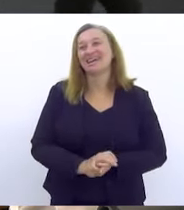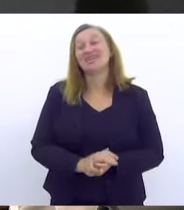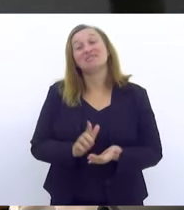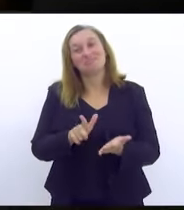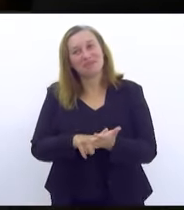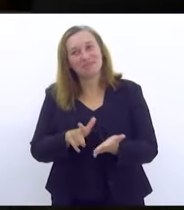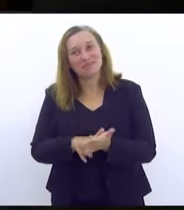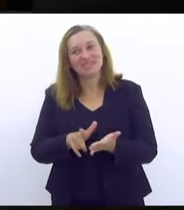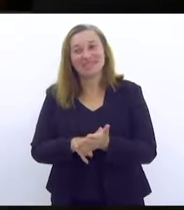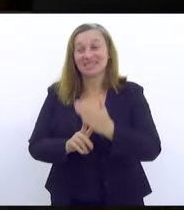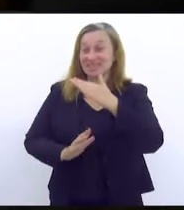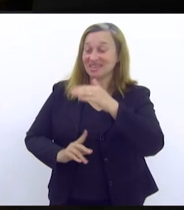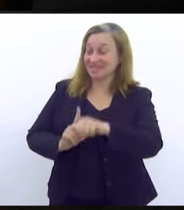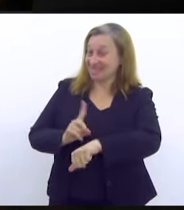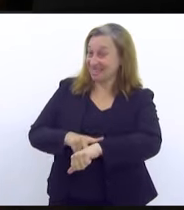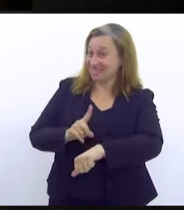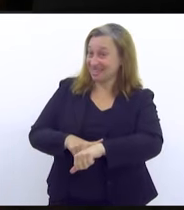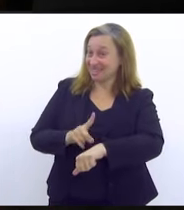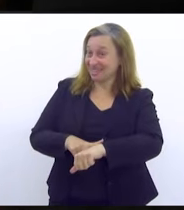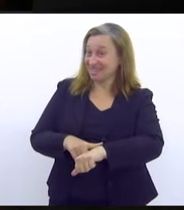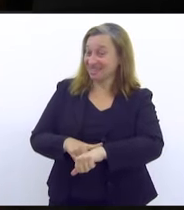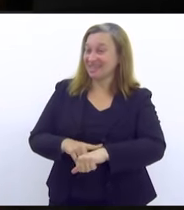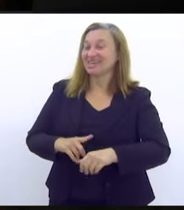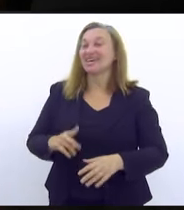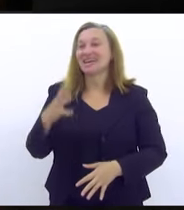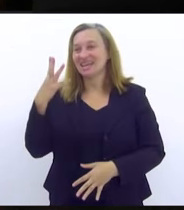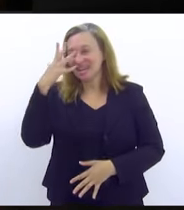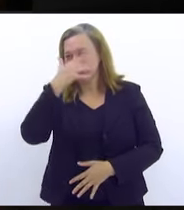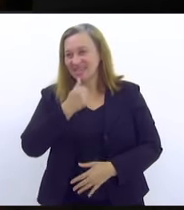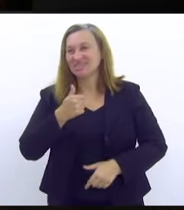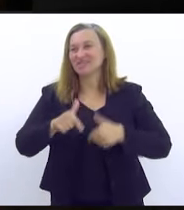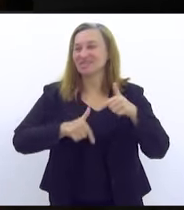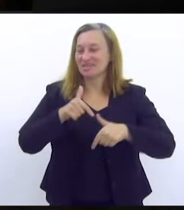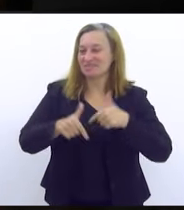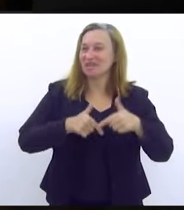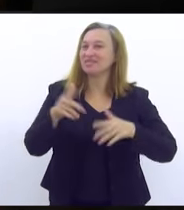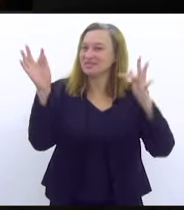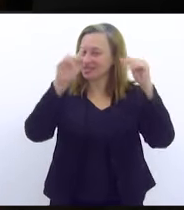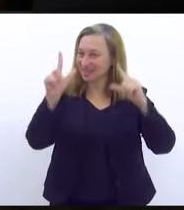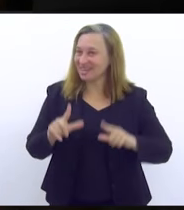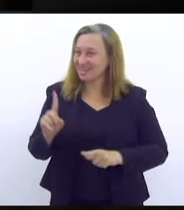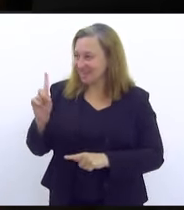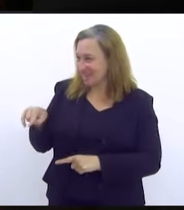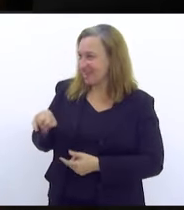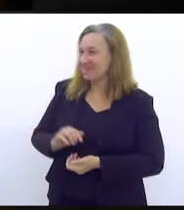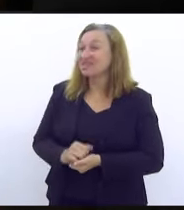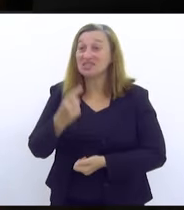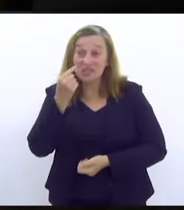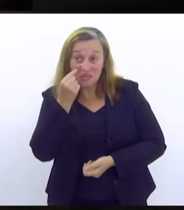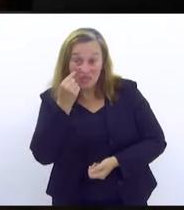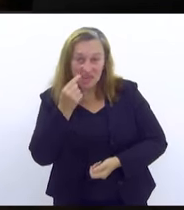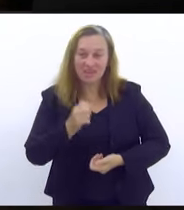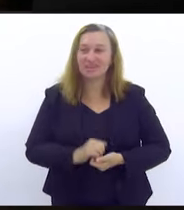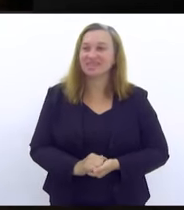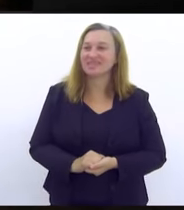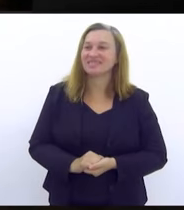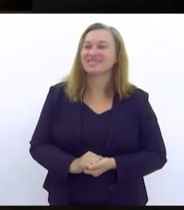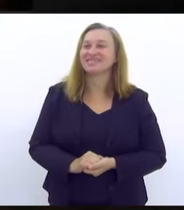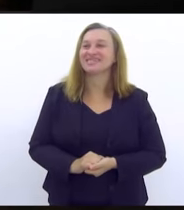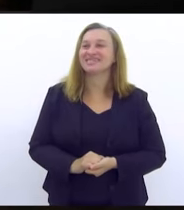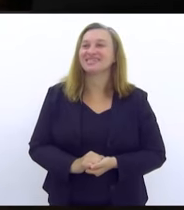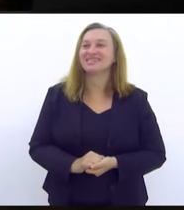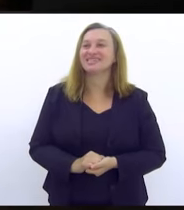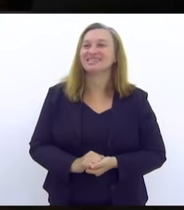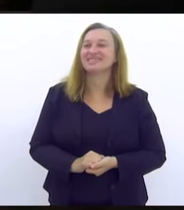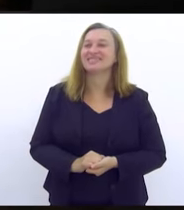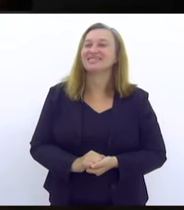papelzinho. O pastor Moisés é fruto desse lindo trabalho. É, e a gente fica muito feliz, né? De ver aí,